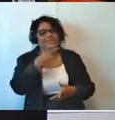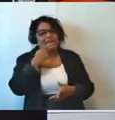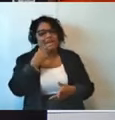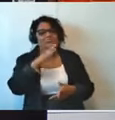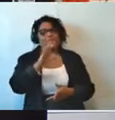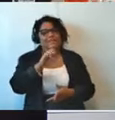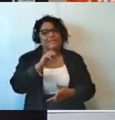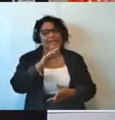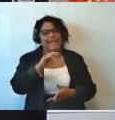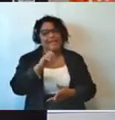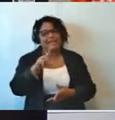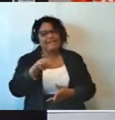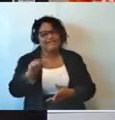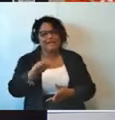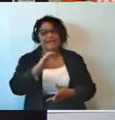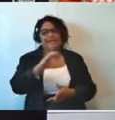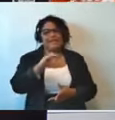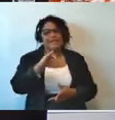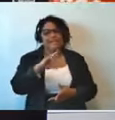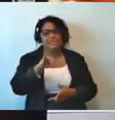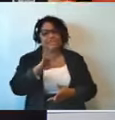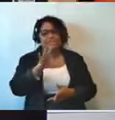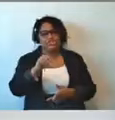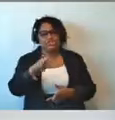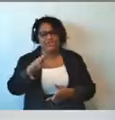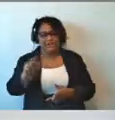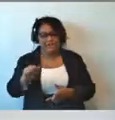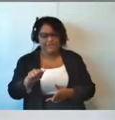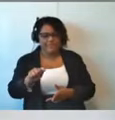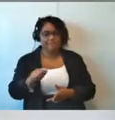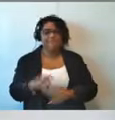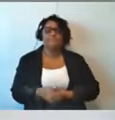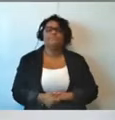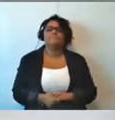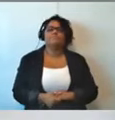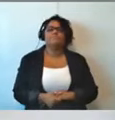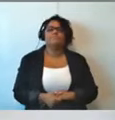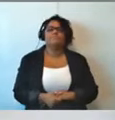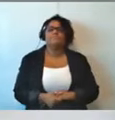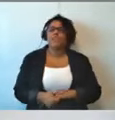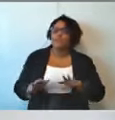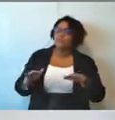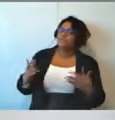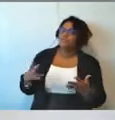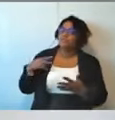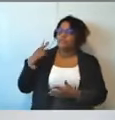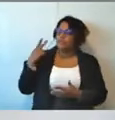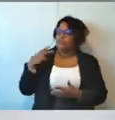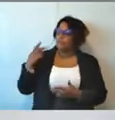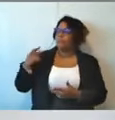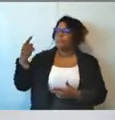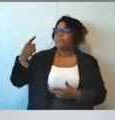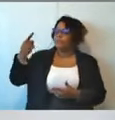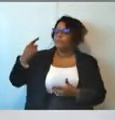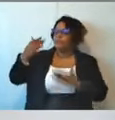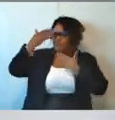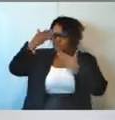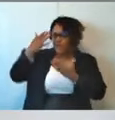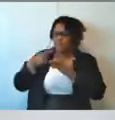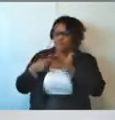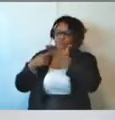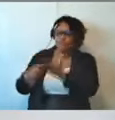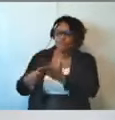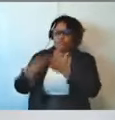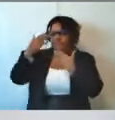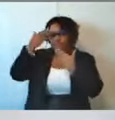quem diariamente está sob duas rodas. Bom, vereador, primeiramente queria agradecer o convite, agradecer a todos os vereadores presentes aqui na casa. Eu